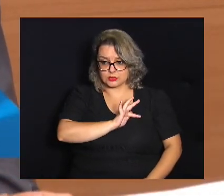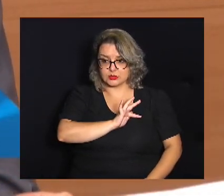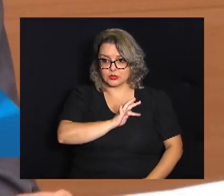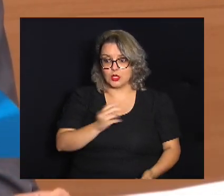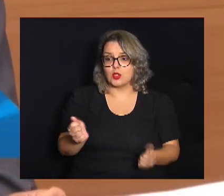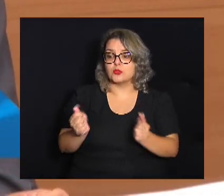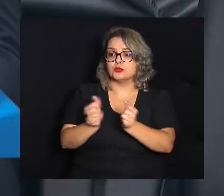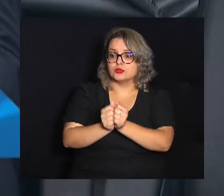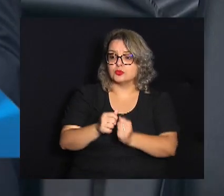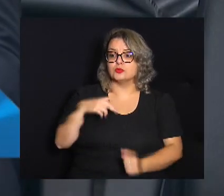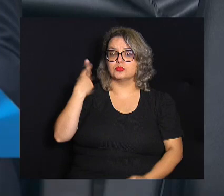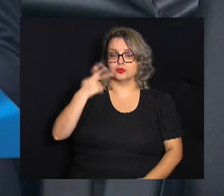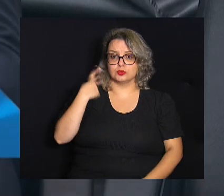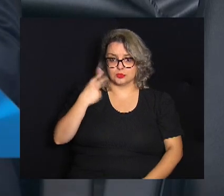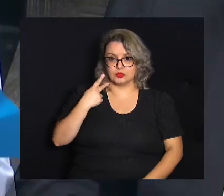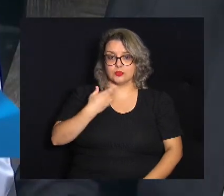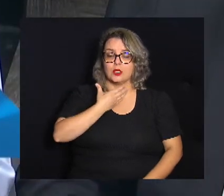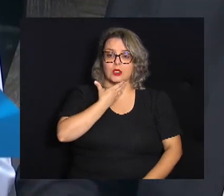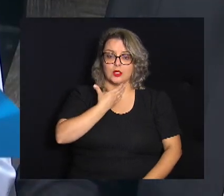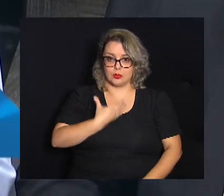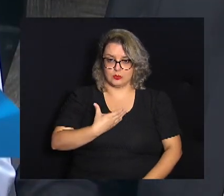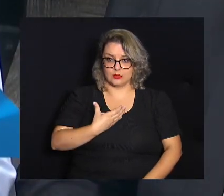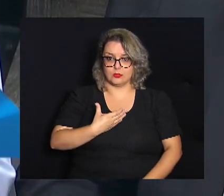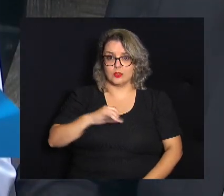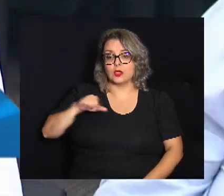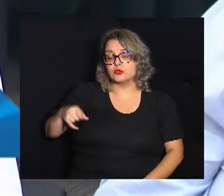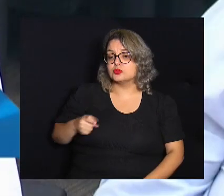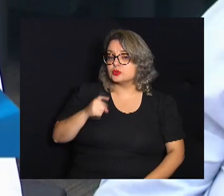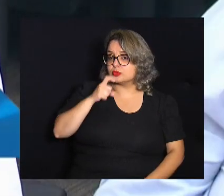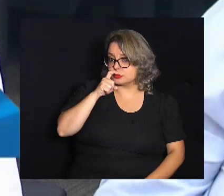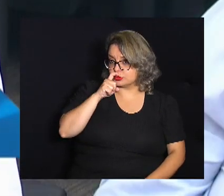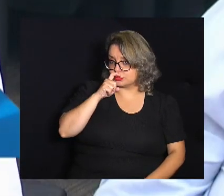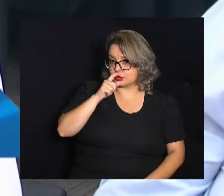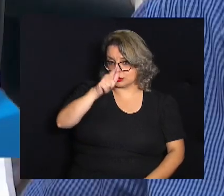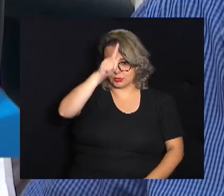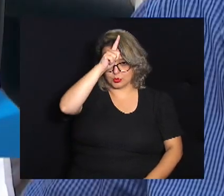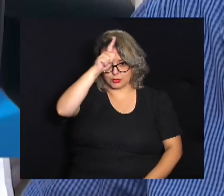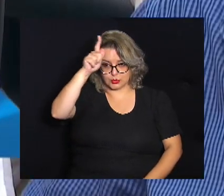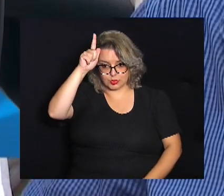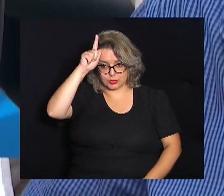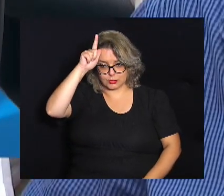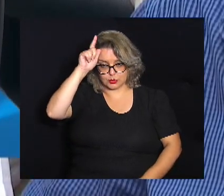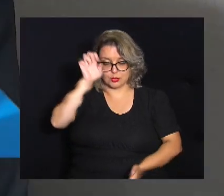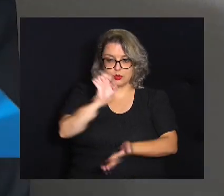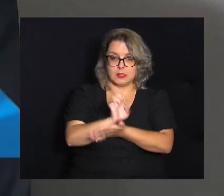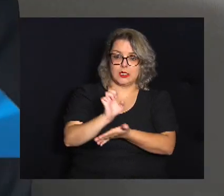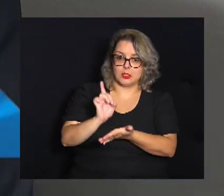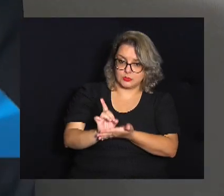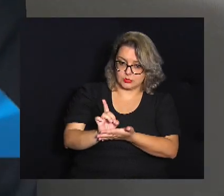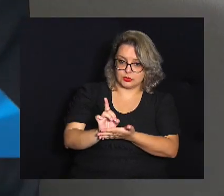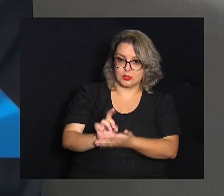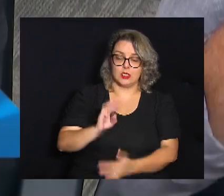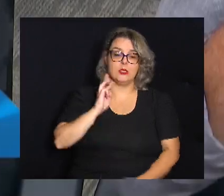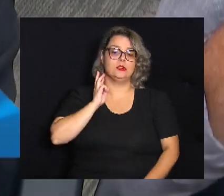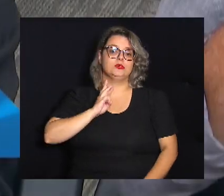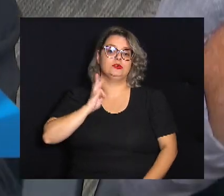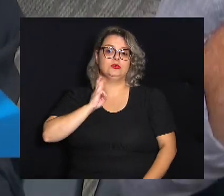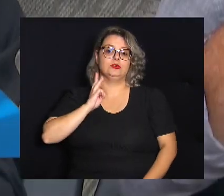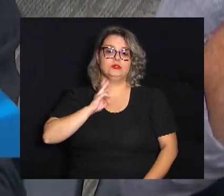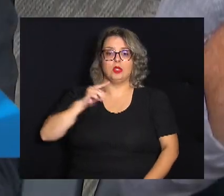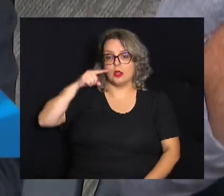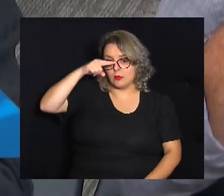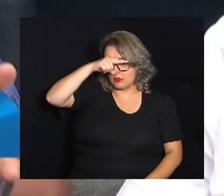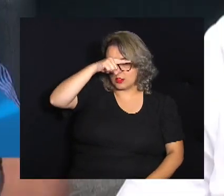lado dos vereadores Carmo Luiz, Jorge Schneider, Gustavo Peta, Edson Ribeiro, Cecílio Santos,